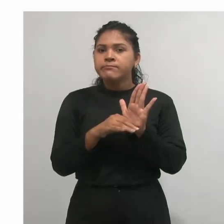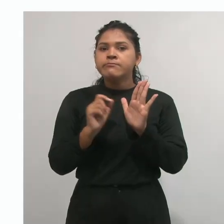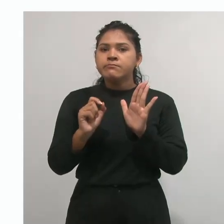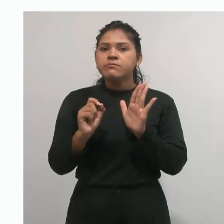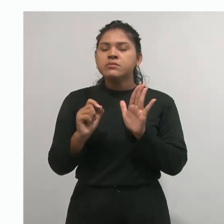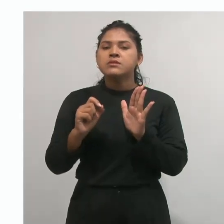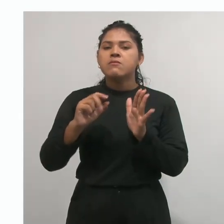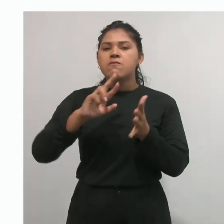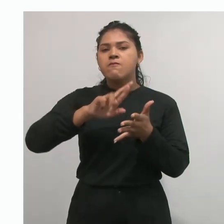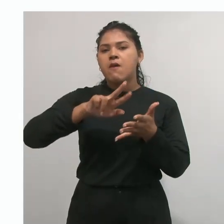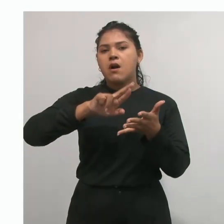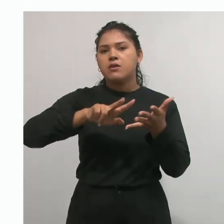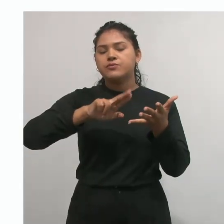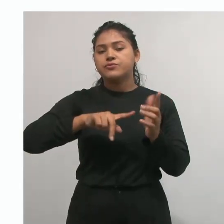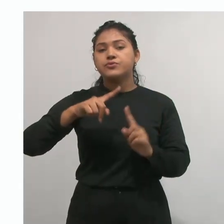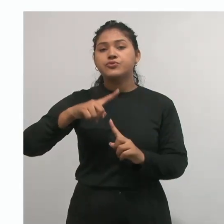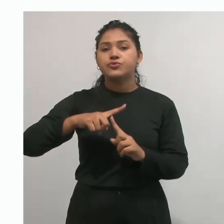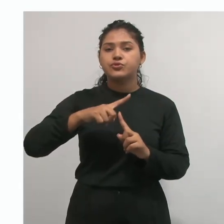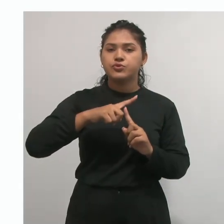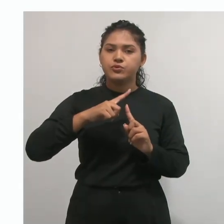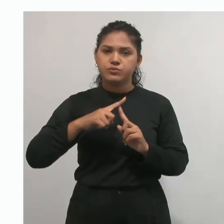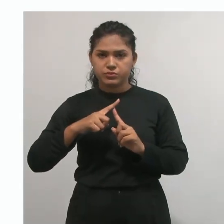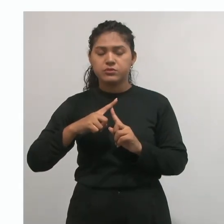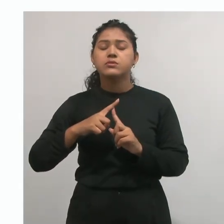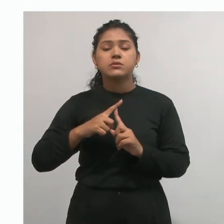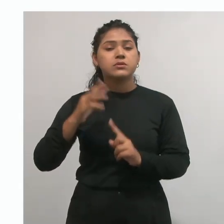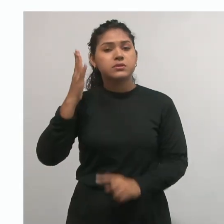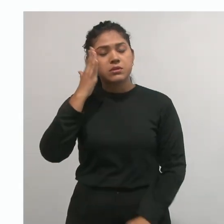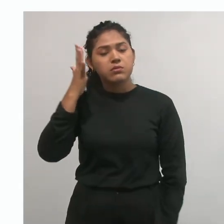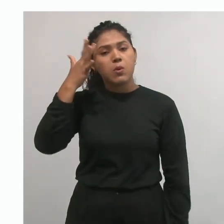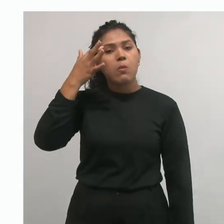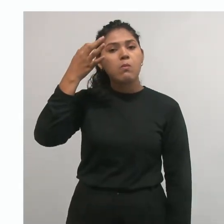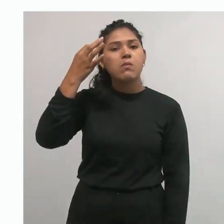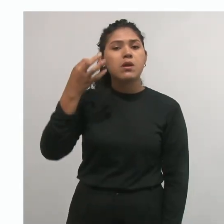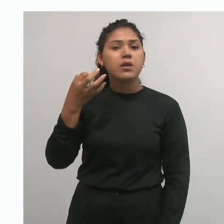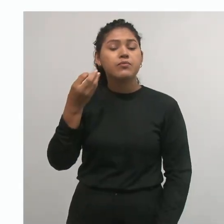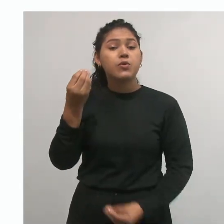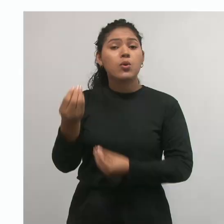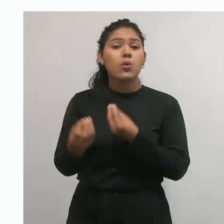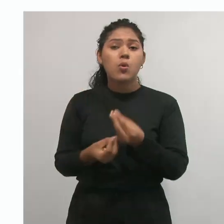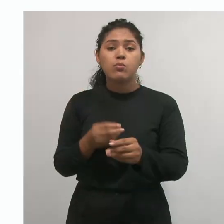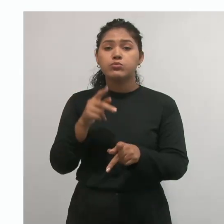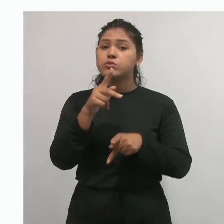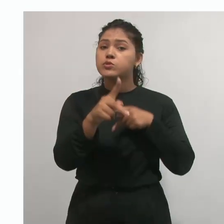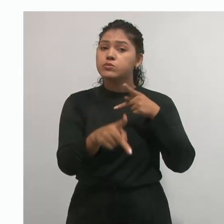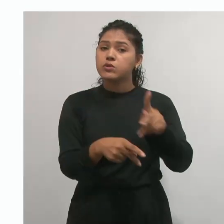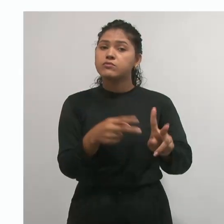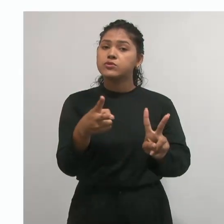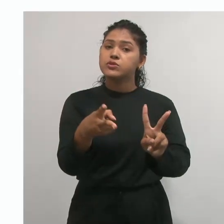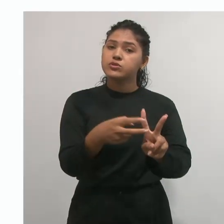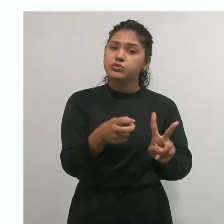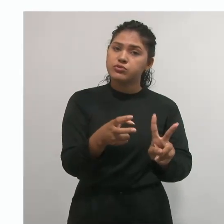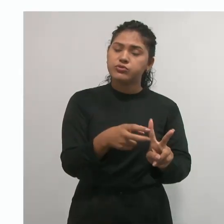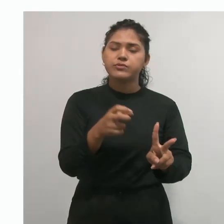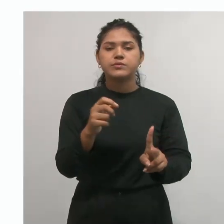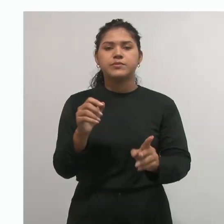diariamente reconhecer essas contribuições histórico-culturais de povos